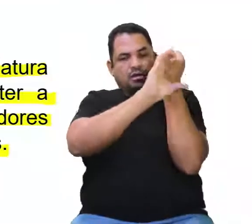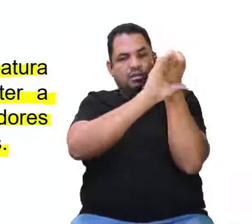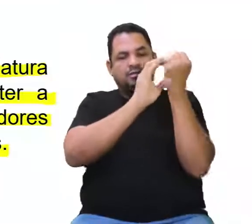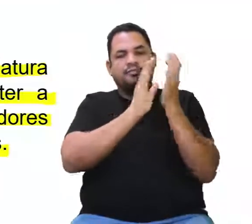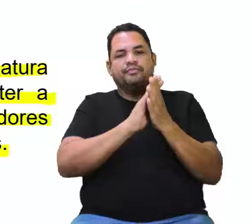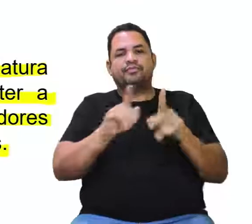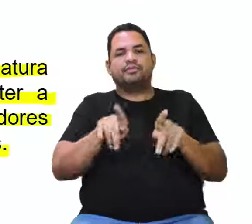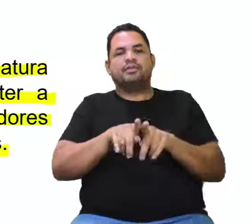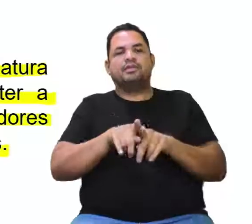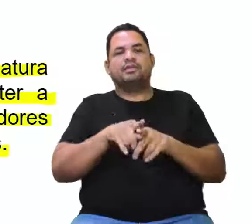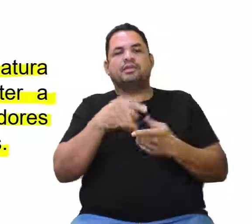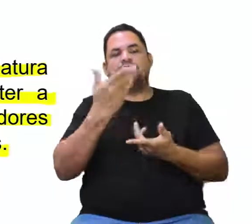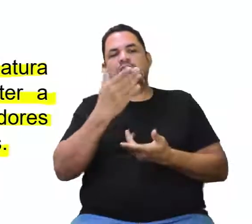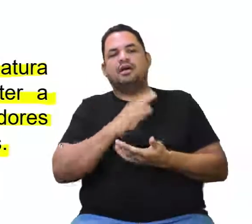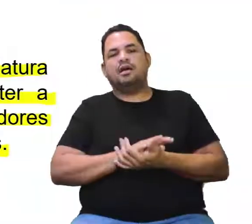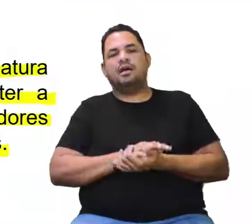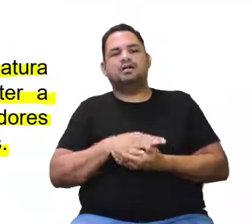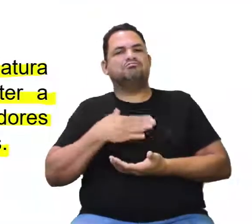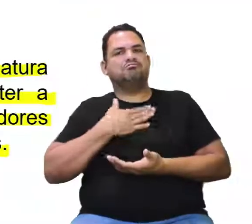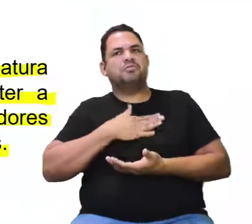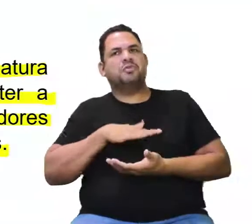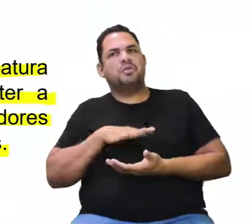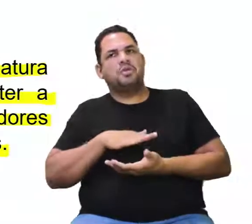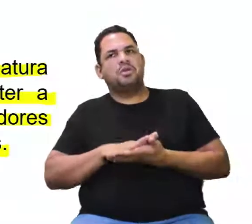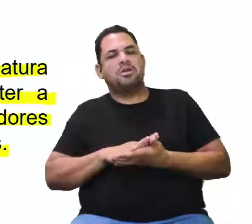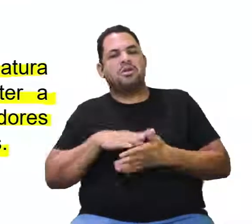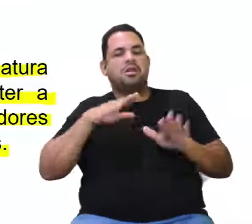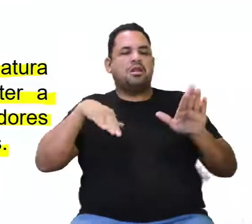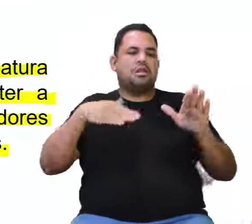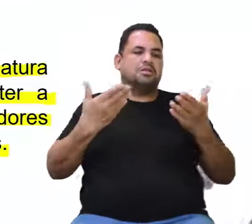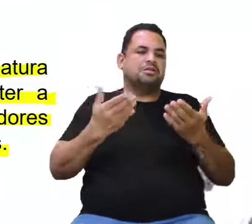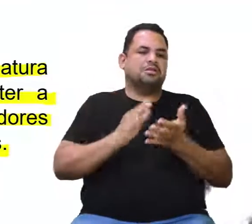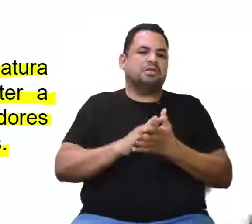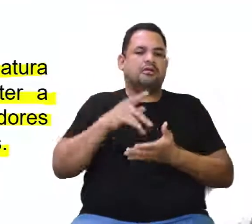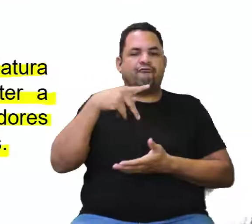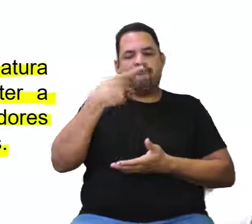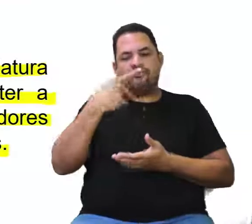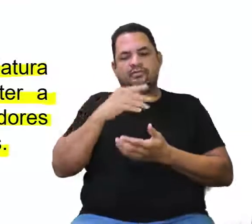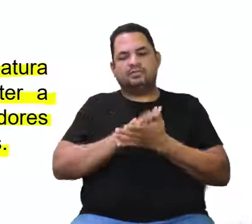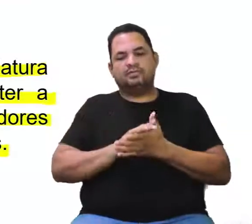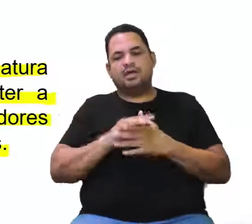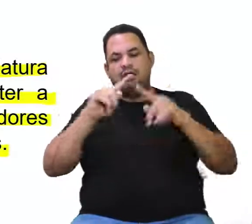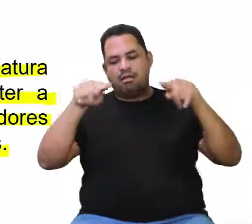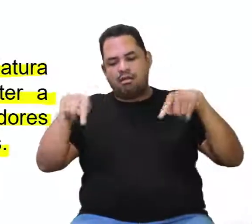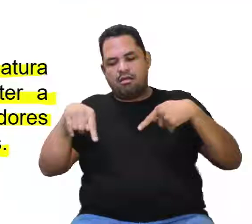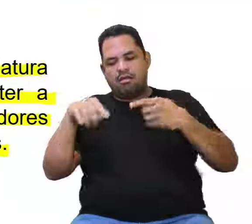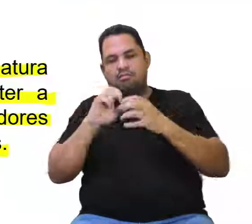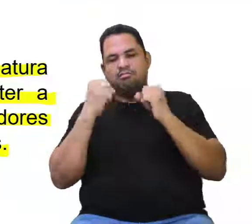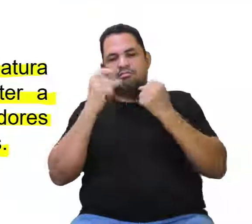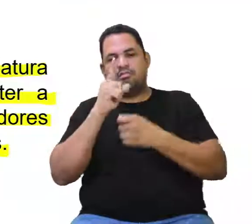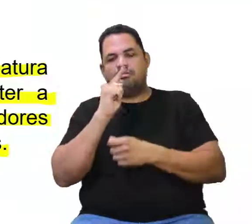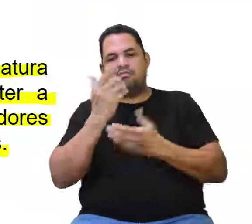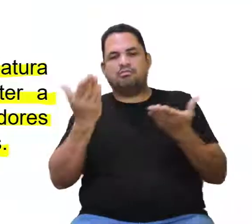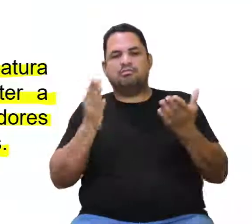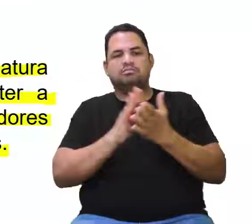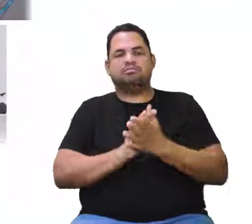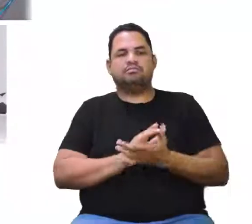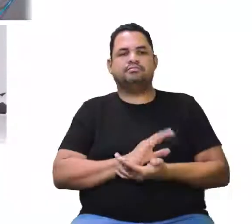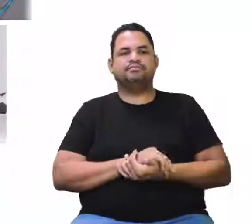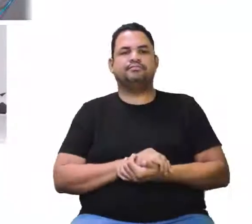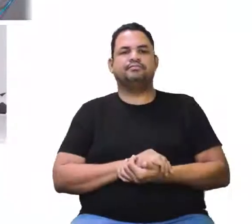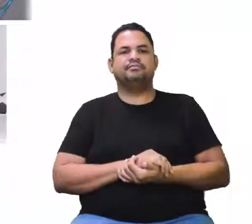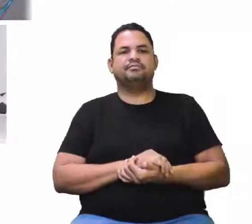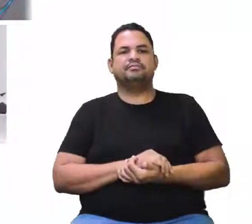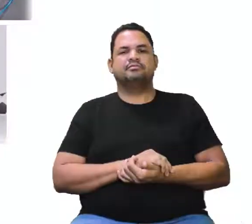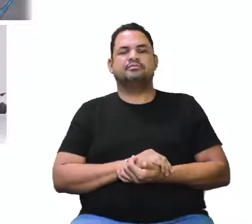Então, eu tenho, não gosto da natação, vou fazer hidroginástica. Não gosto da hidroginástica, vou fazer a natação. Os benefícios ali são semelhantes.